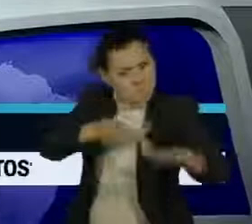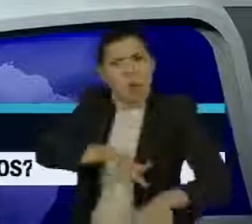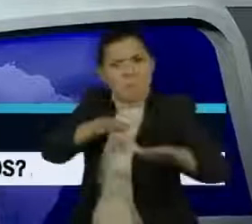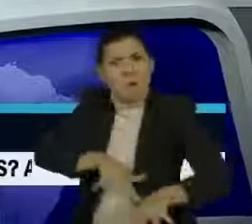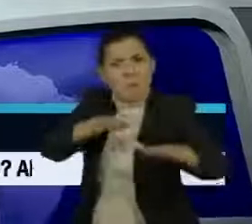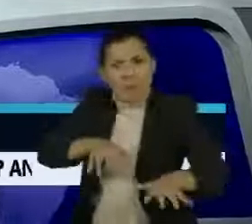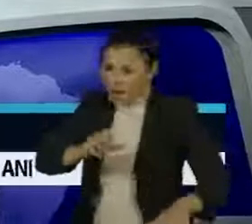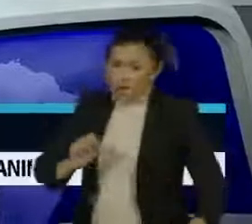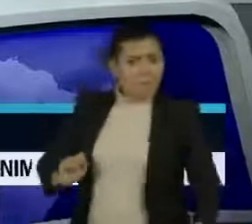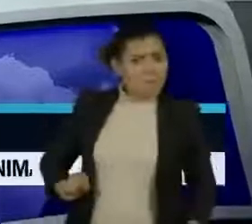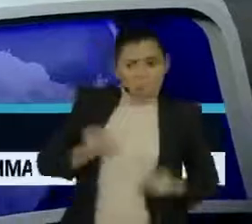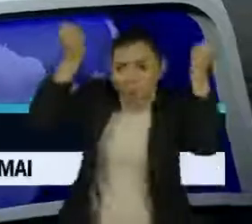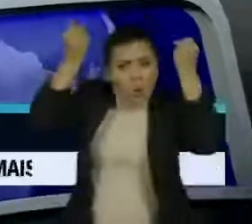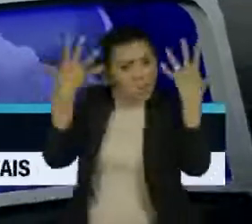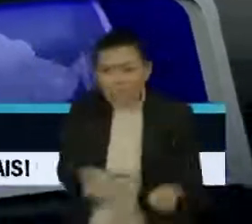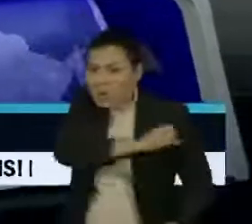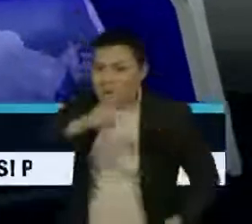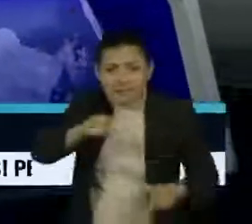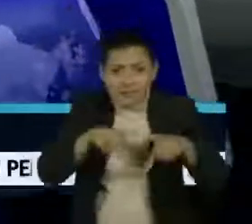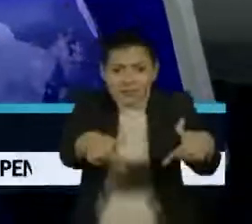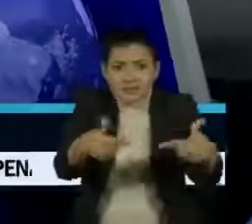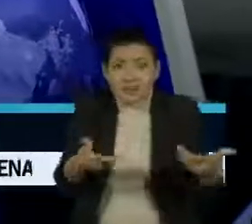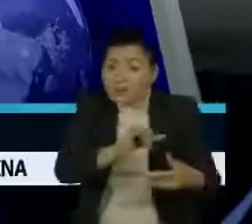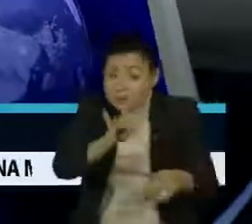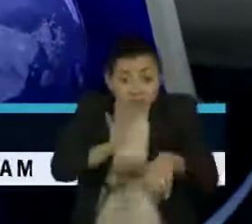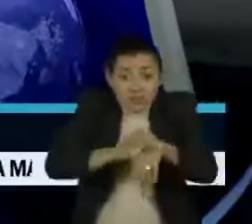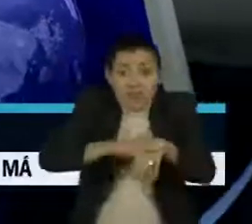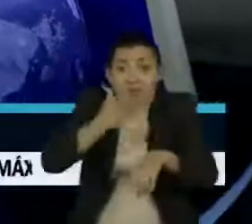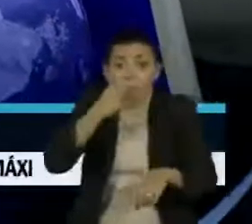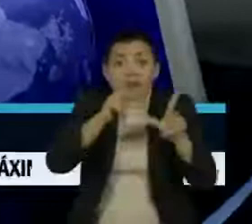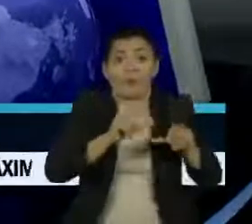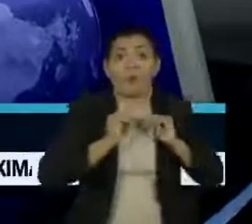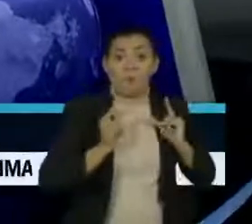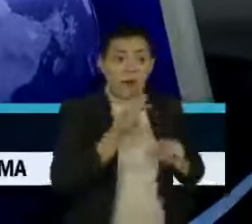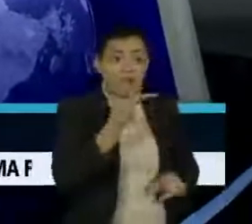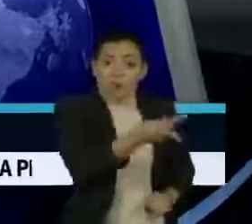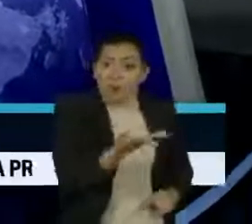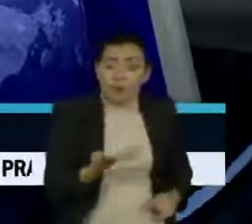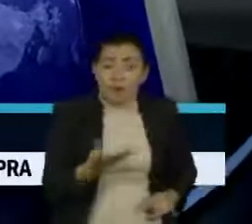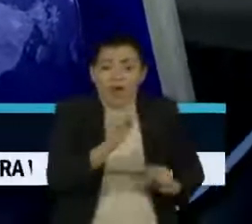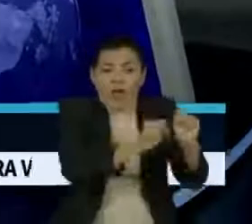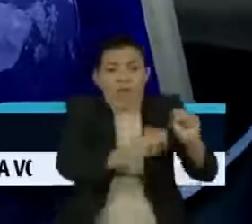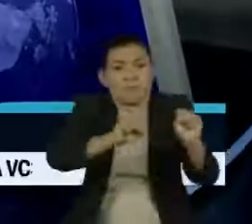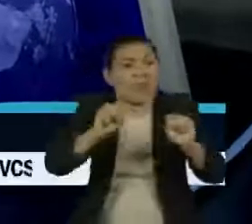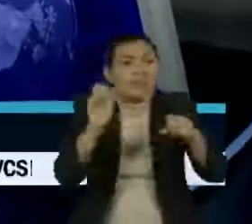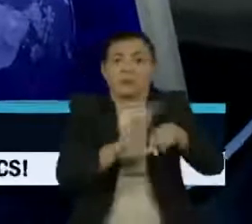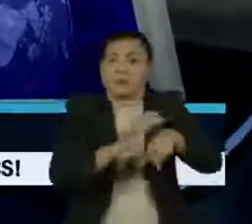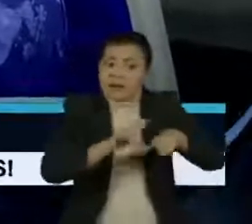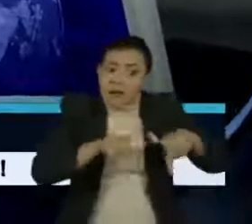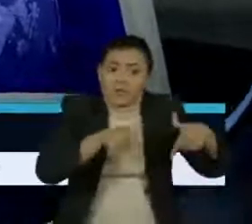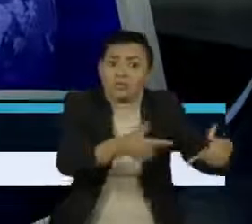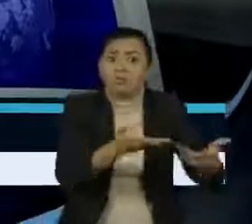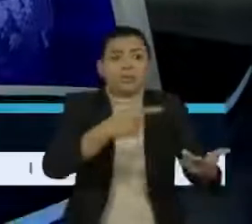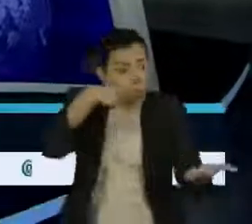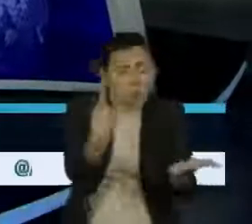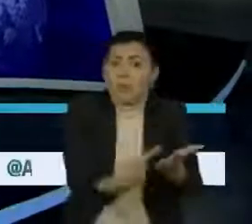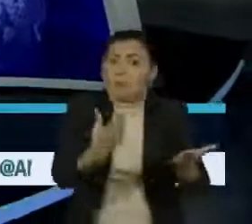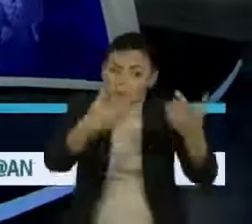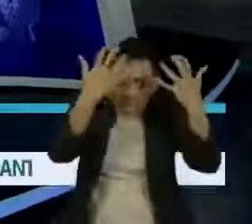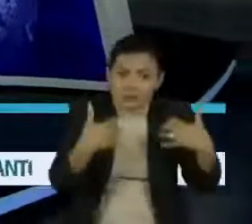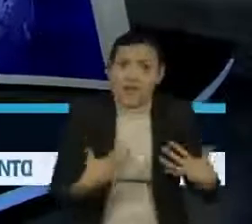manifestação de repúdio a esse tipo de coisa se não exigir como disso saldiva que essas empresa é uma atitude tenho